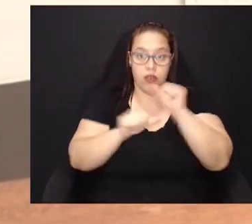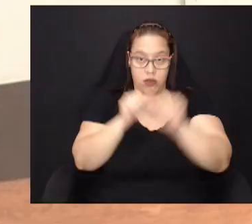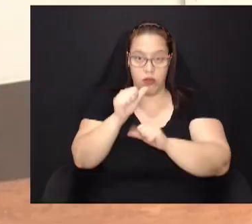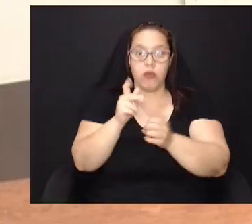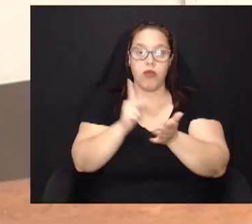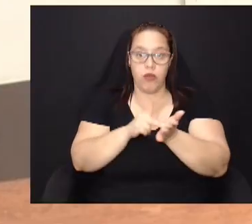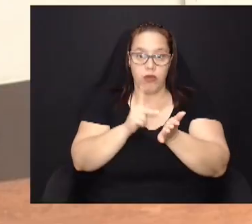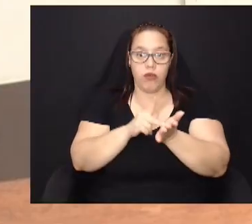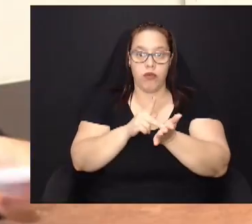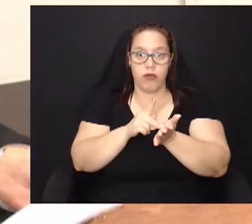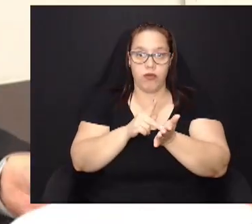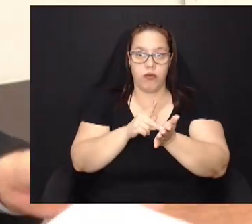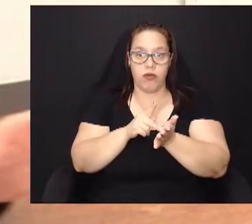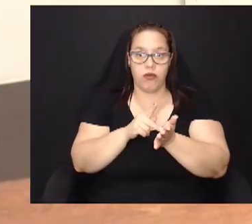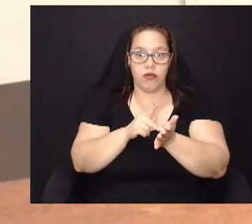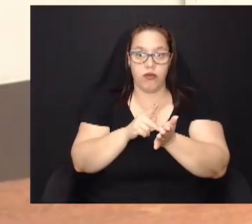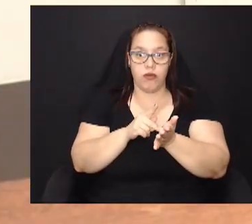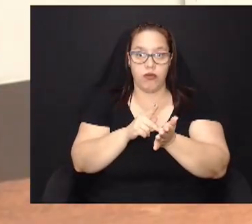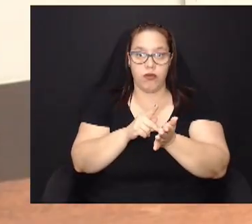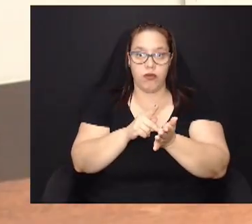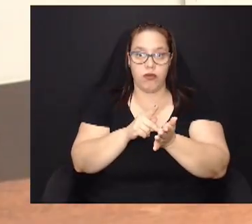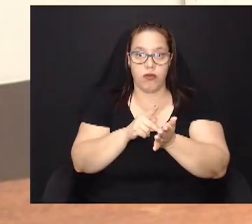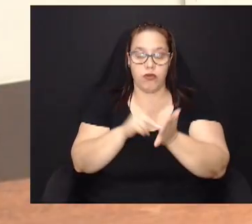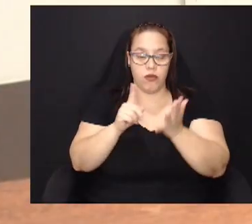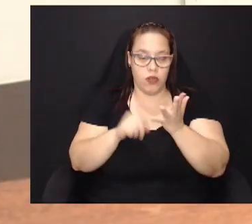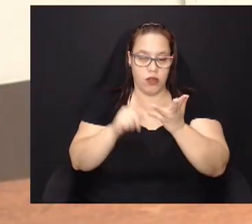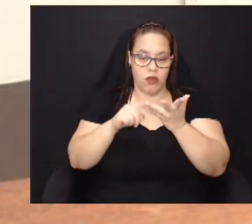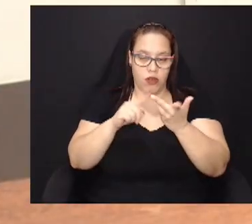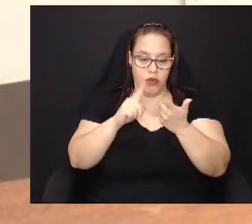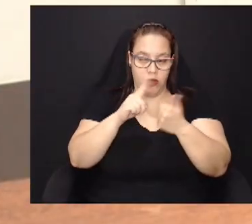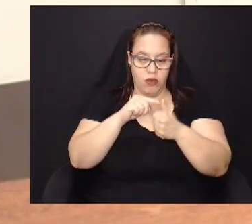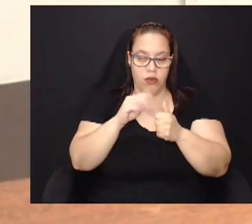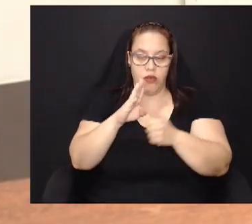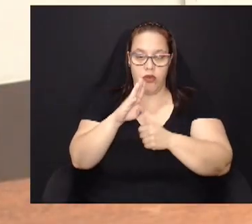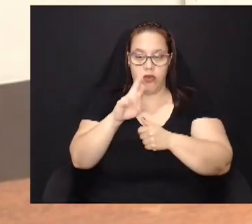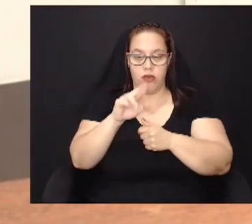né? Uns pontos que a Abrazel colocou aqui,